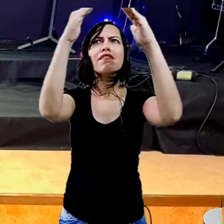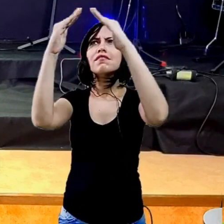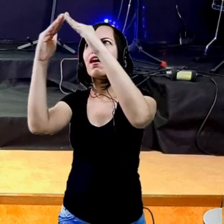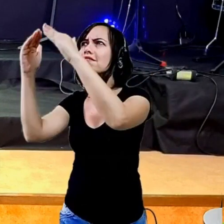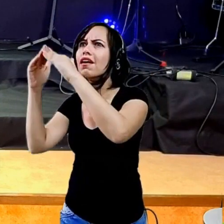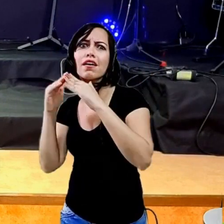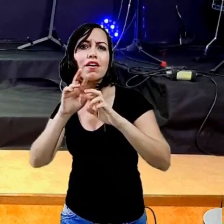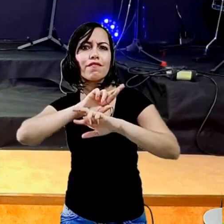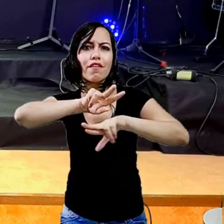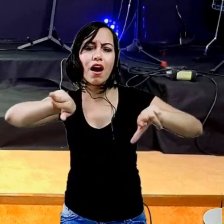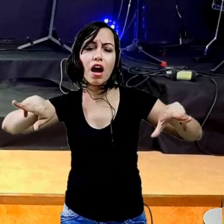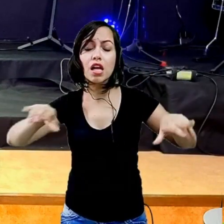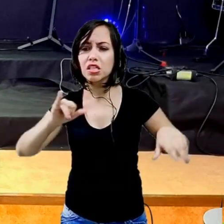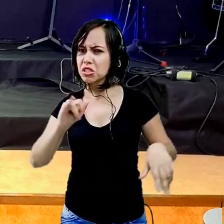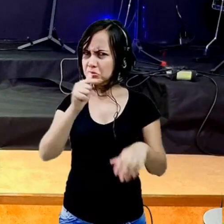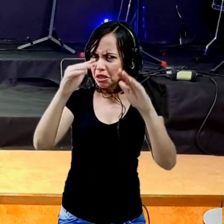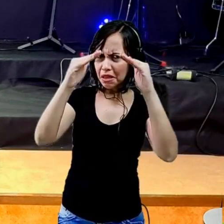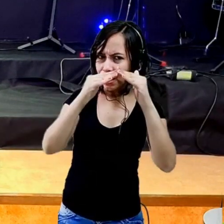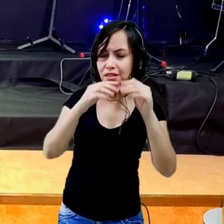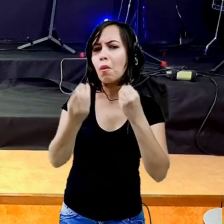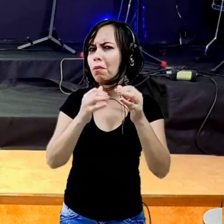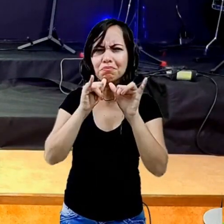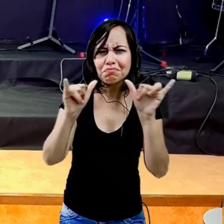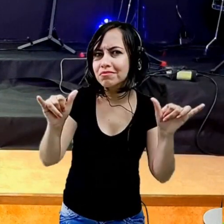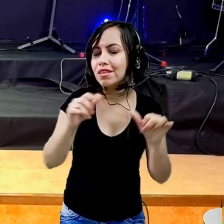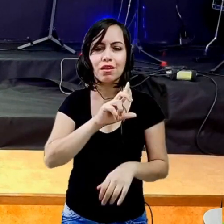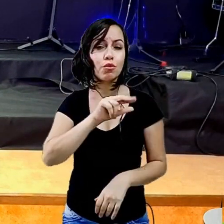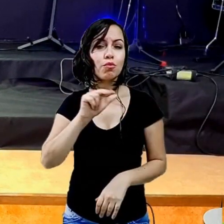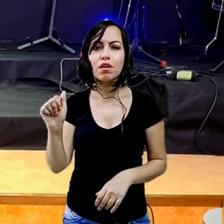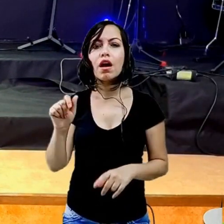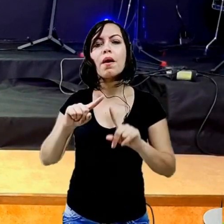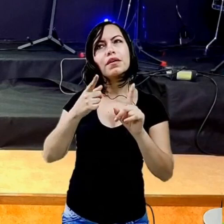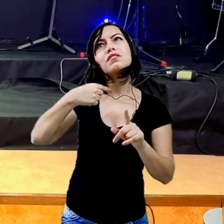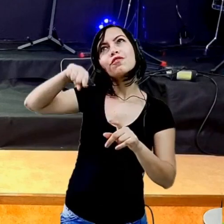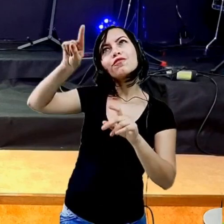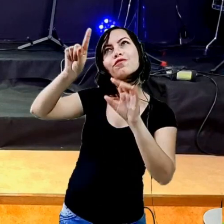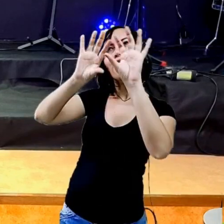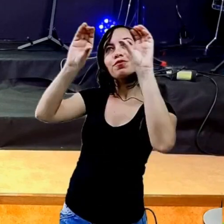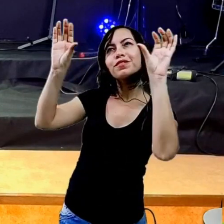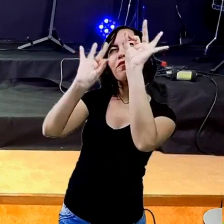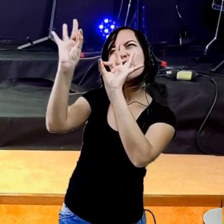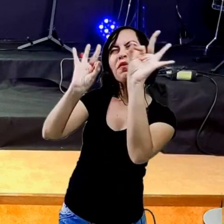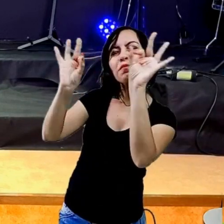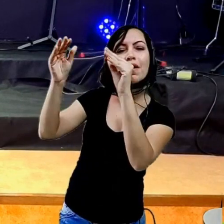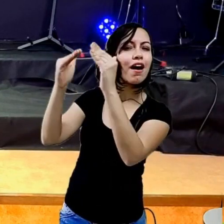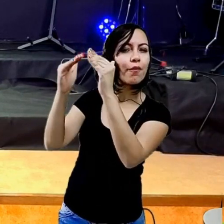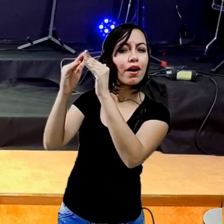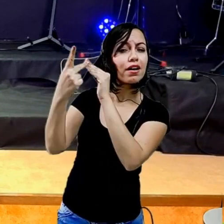assim não fora, eu vou-lhe teria dito, pois vou preparar-vos lugar. E quando eu for e vos preparar